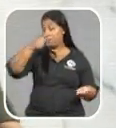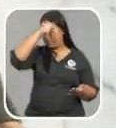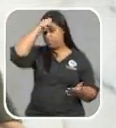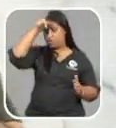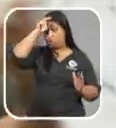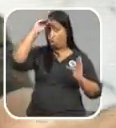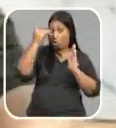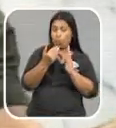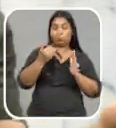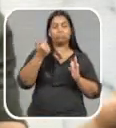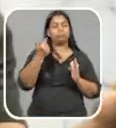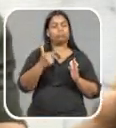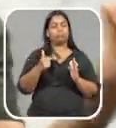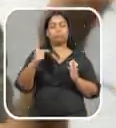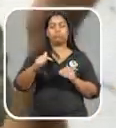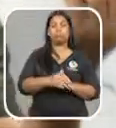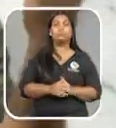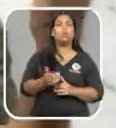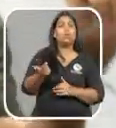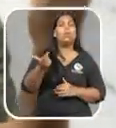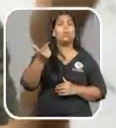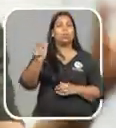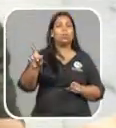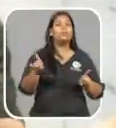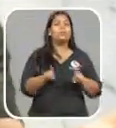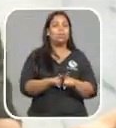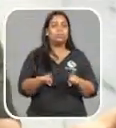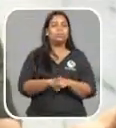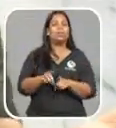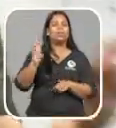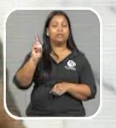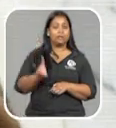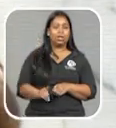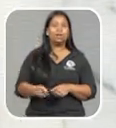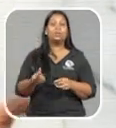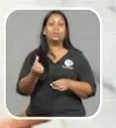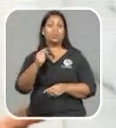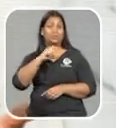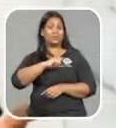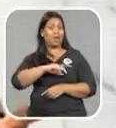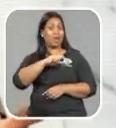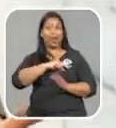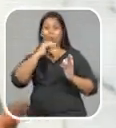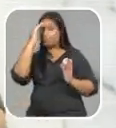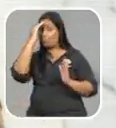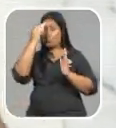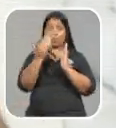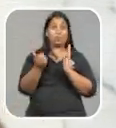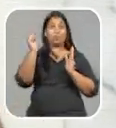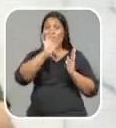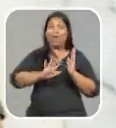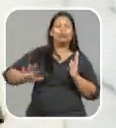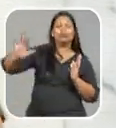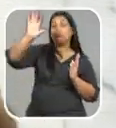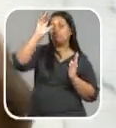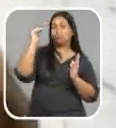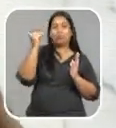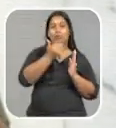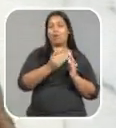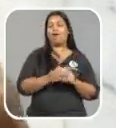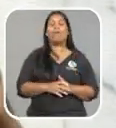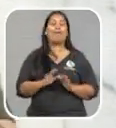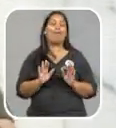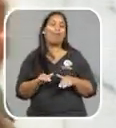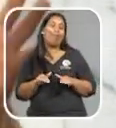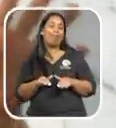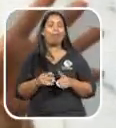outros direitos, o piso, não cumpre o piso nacional. Dá um miguezinho aí, faz uma gambiarra com